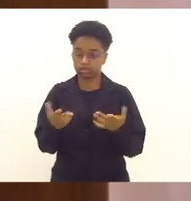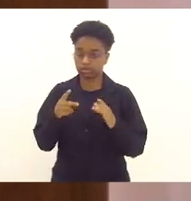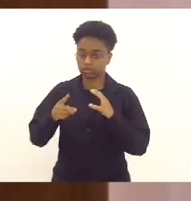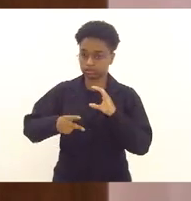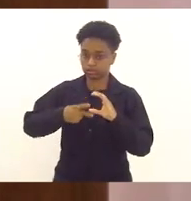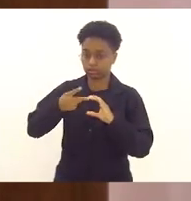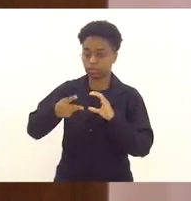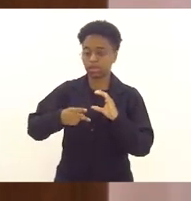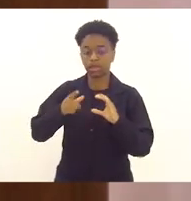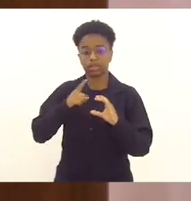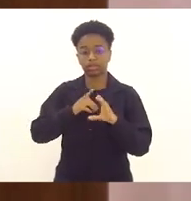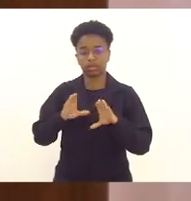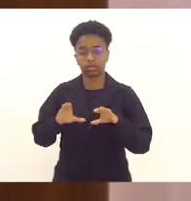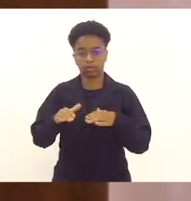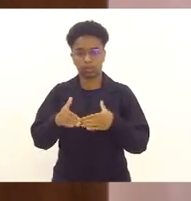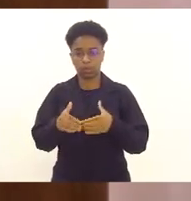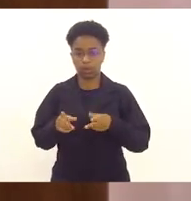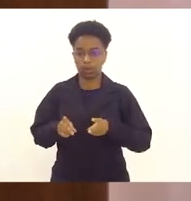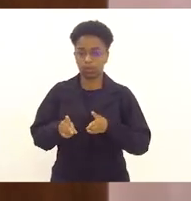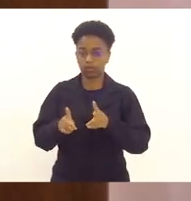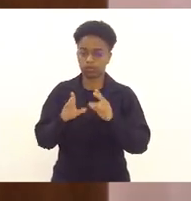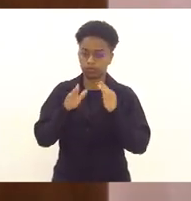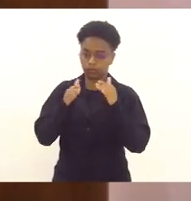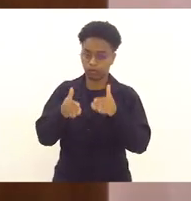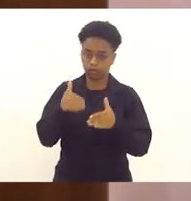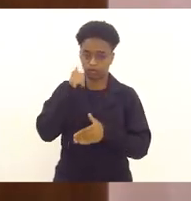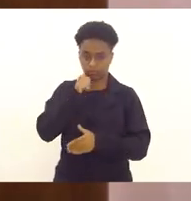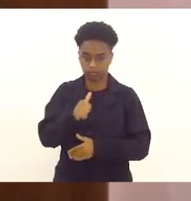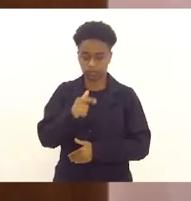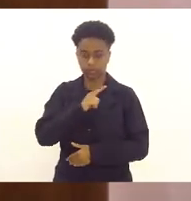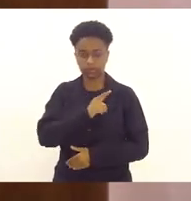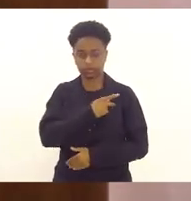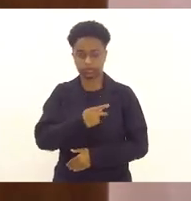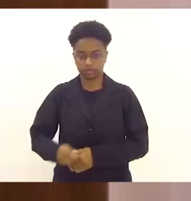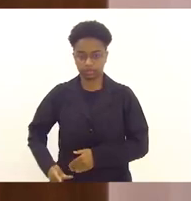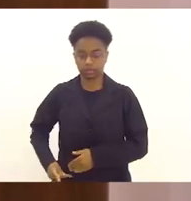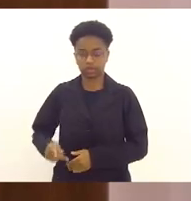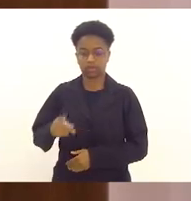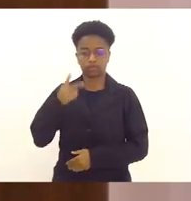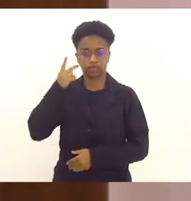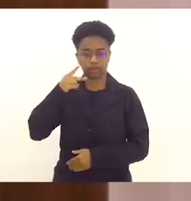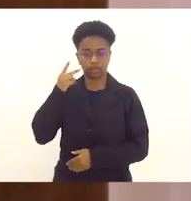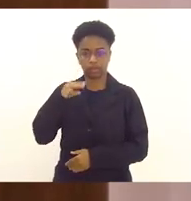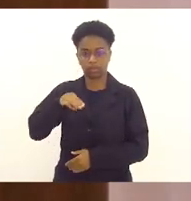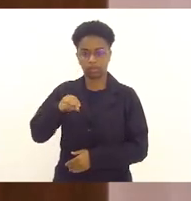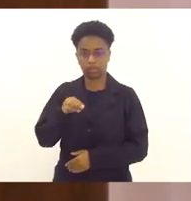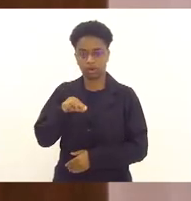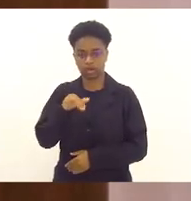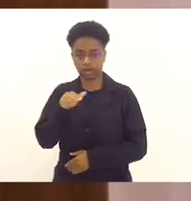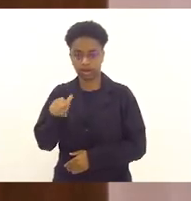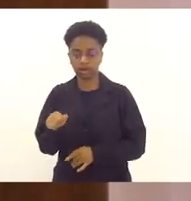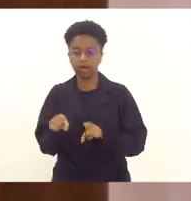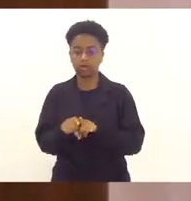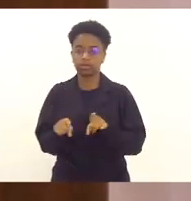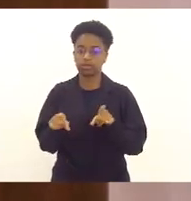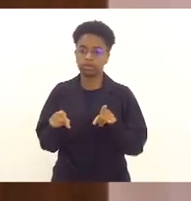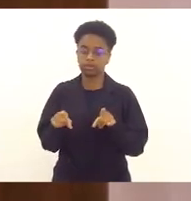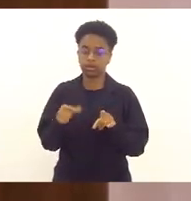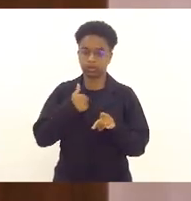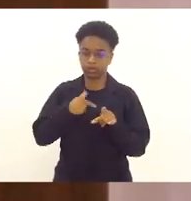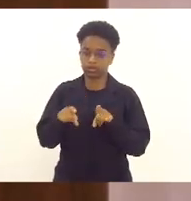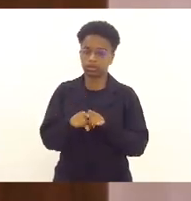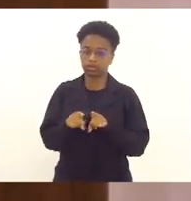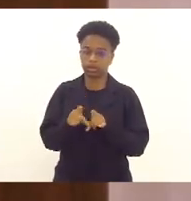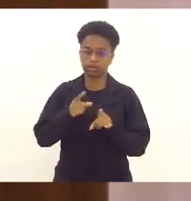temos a comissão permanente da mulher que é presidida pela vereadora Mônica Benício Eu tô previsidindo uma comissão especial que também